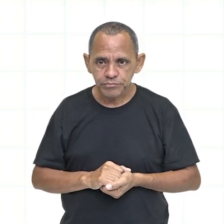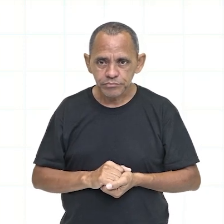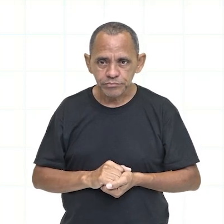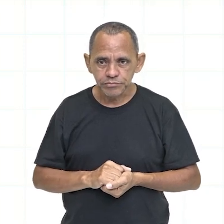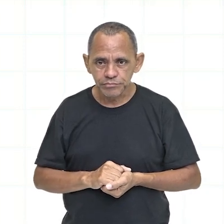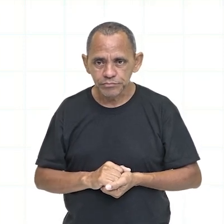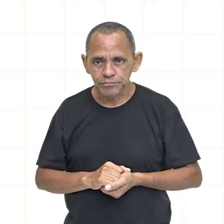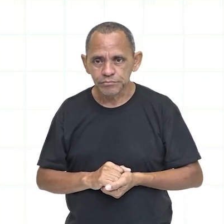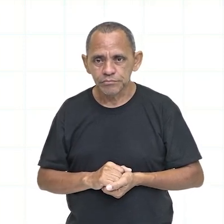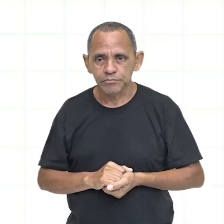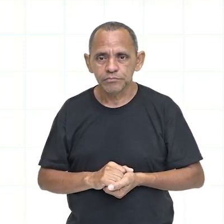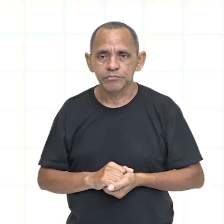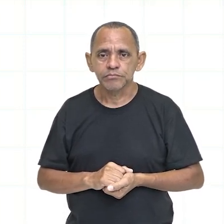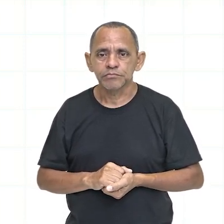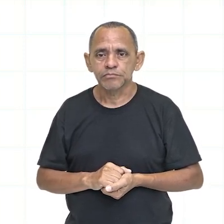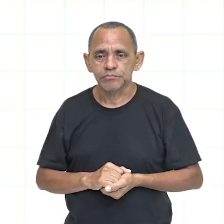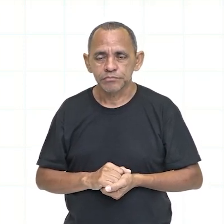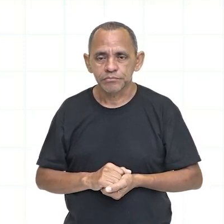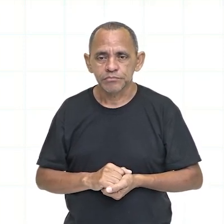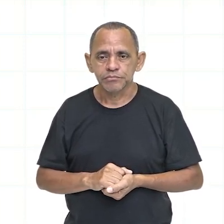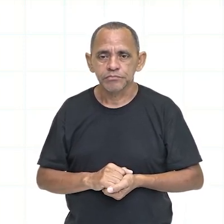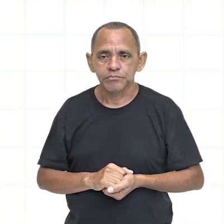as a language tutor.